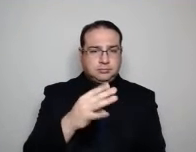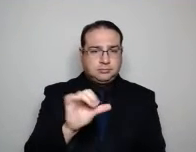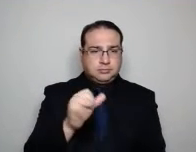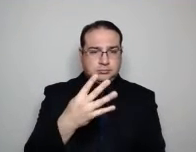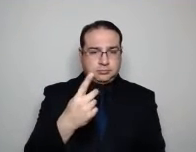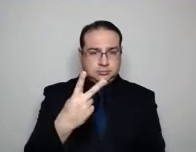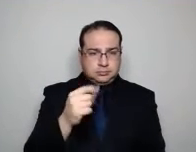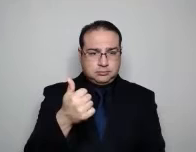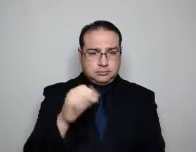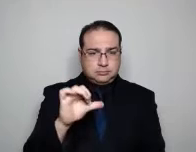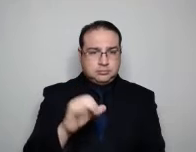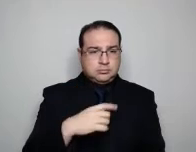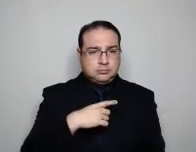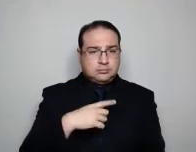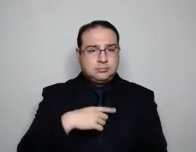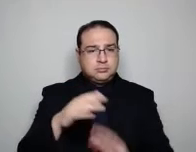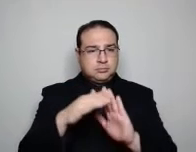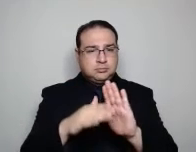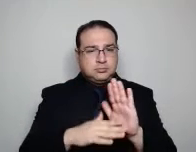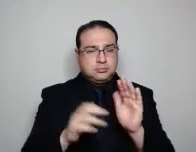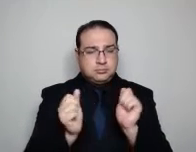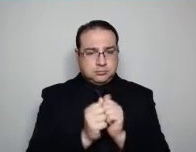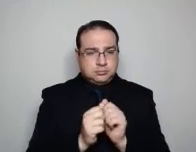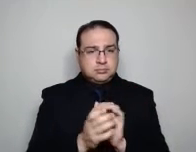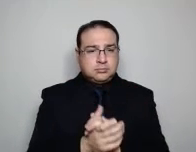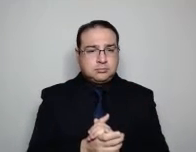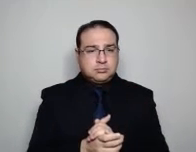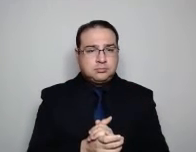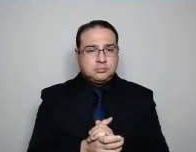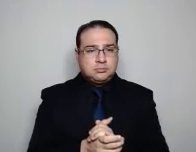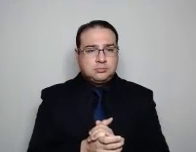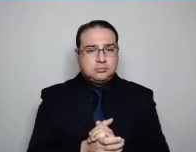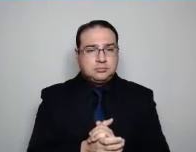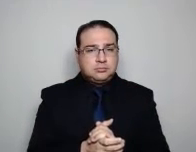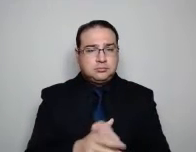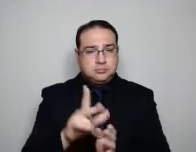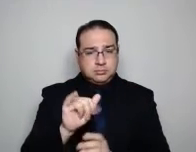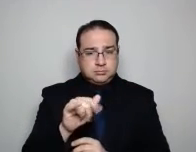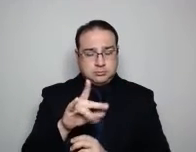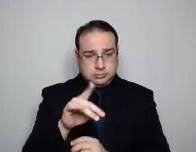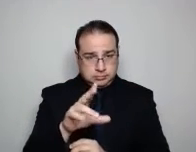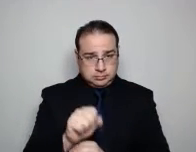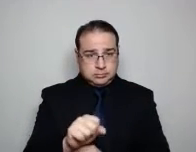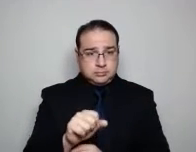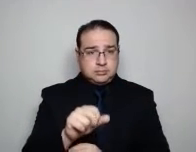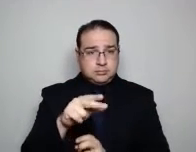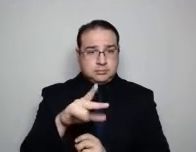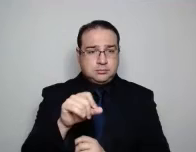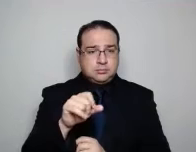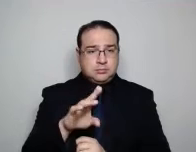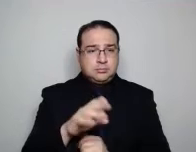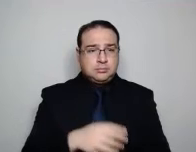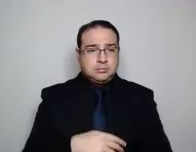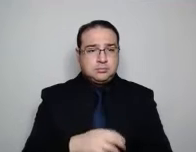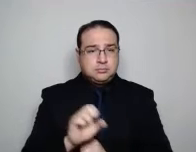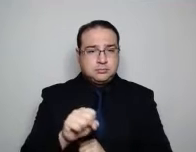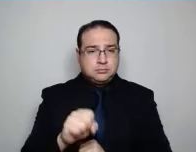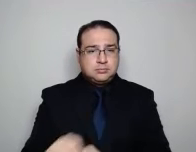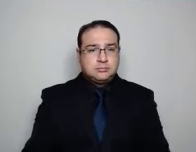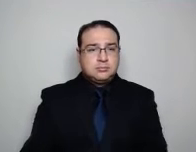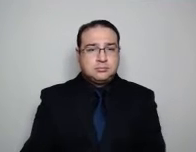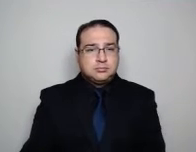08054343-2019. Quais são as partes? É Leniédia, Farias Dantas e Unimed. Sim, tá certo.